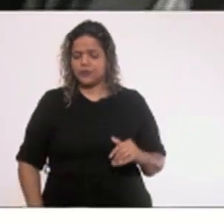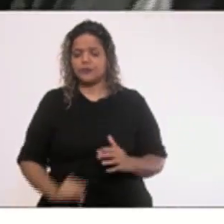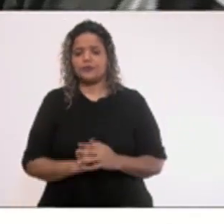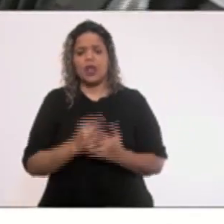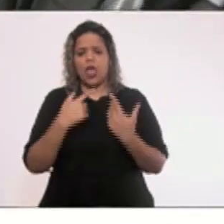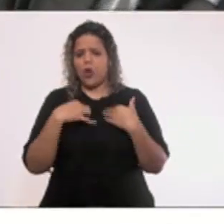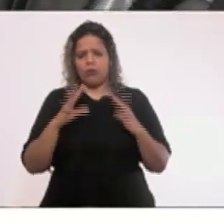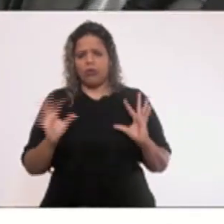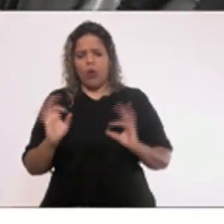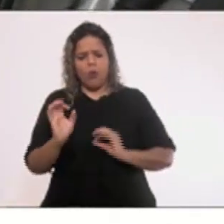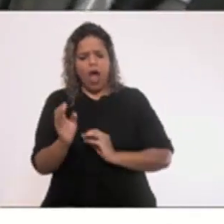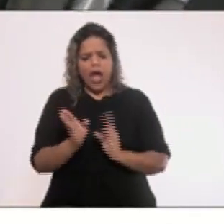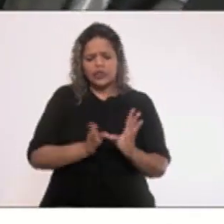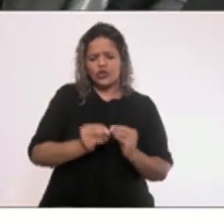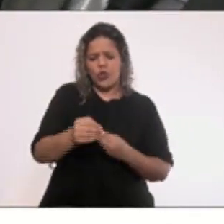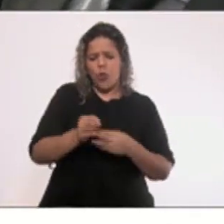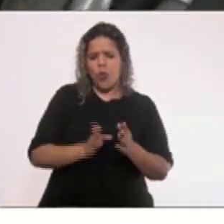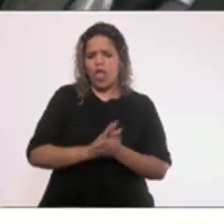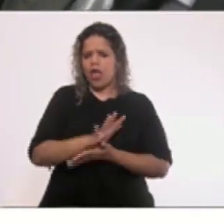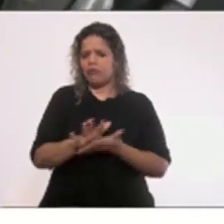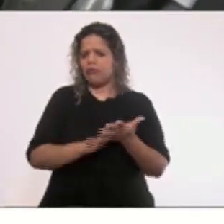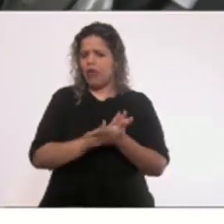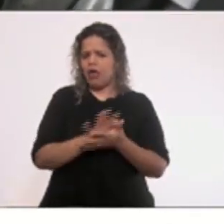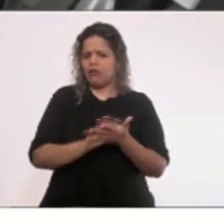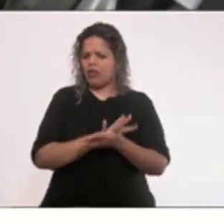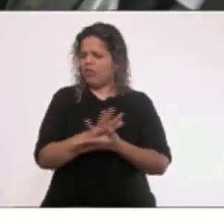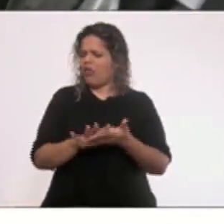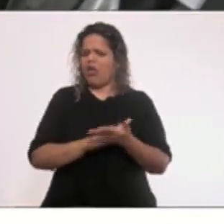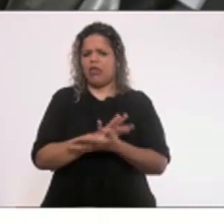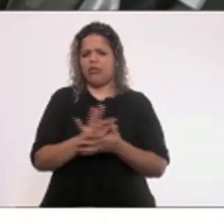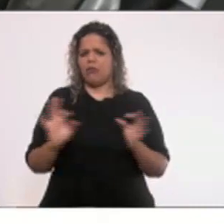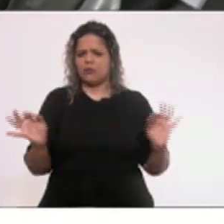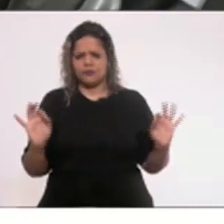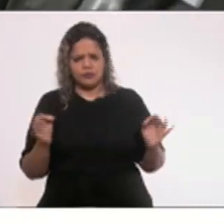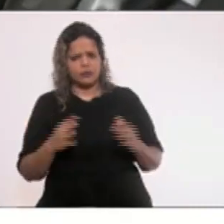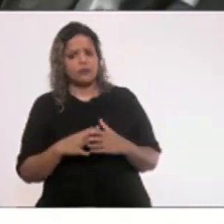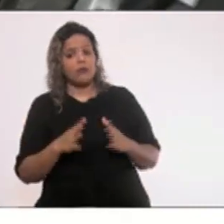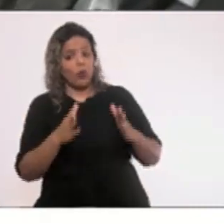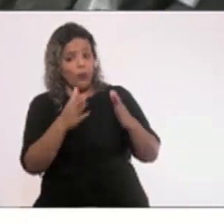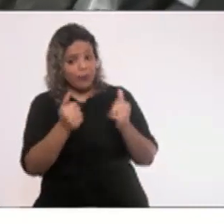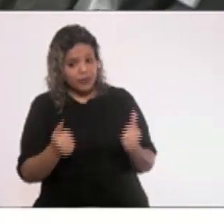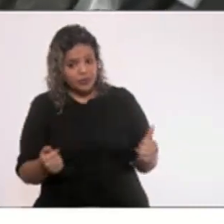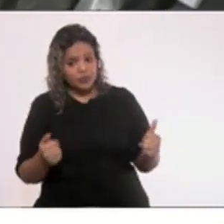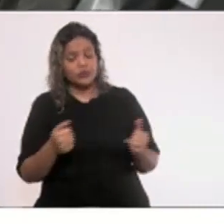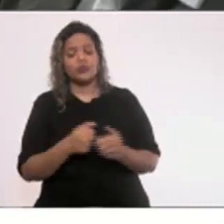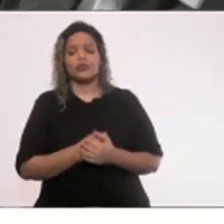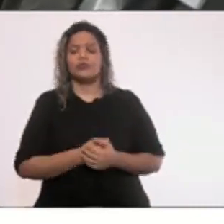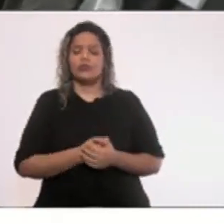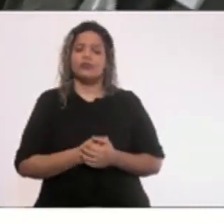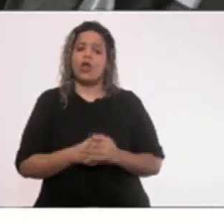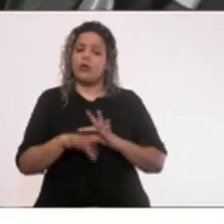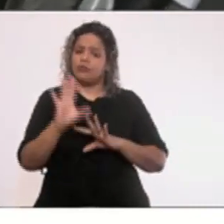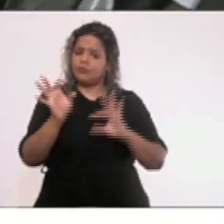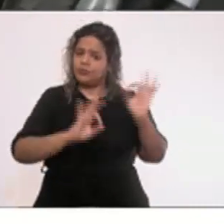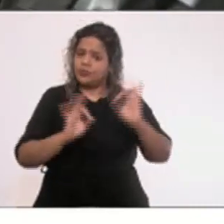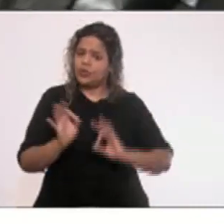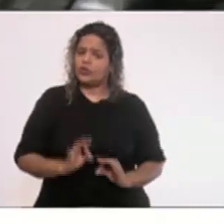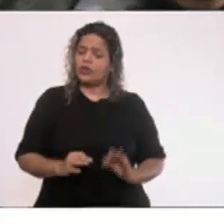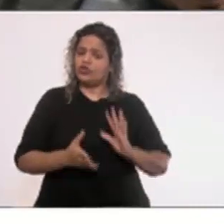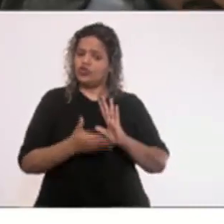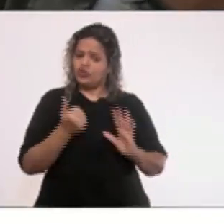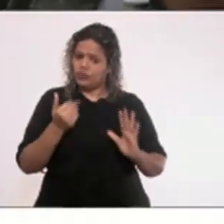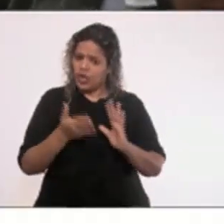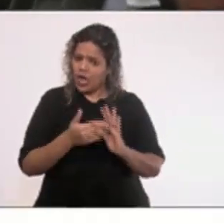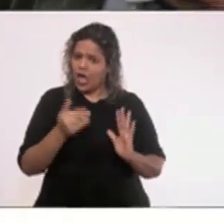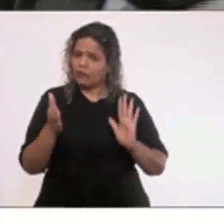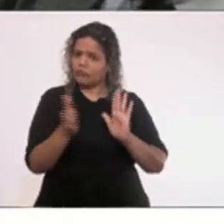que eu não articulei nada com ninguém. Pedi para o projeto fosse retirado